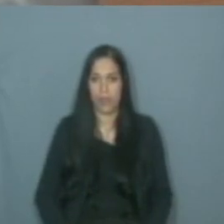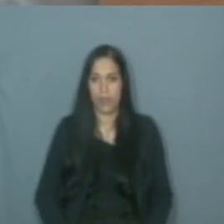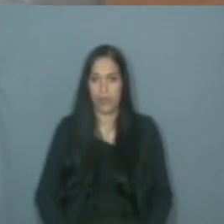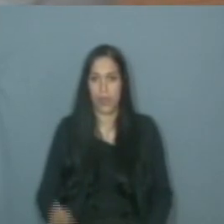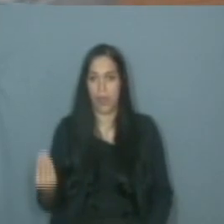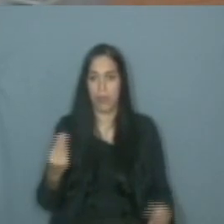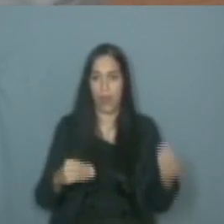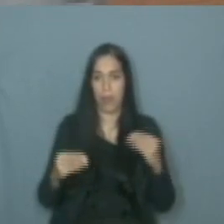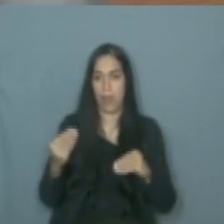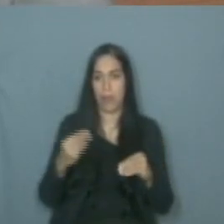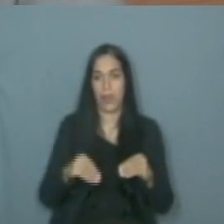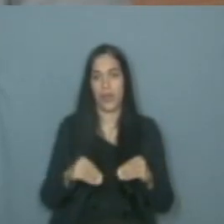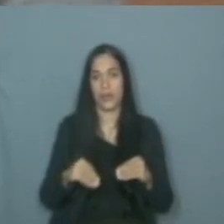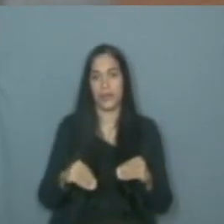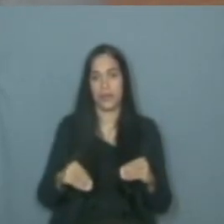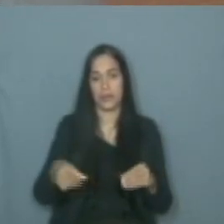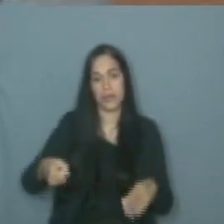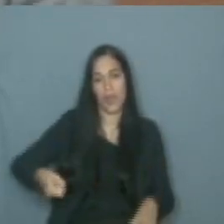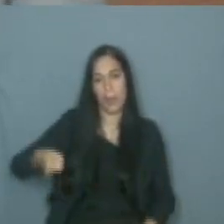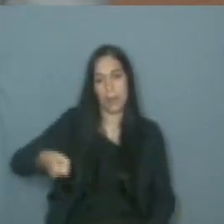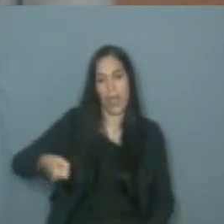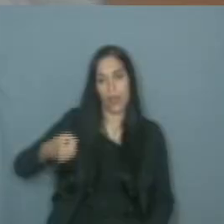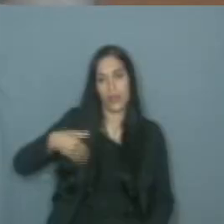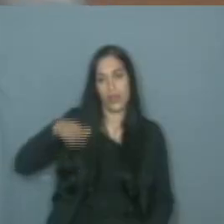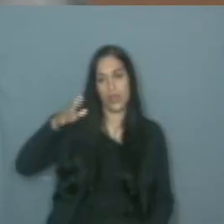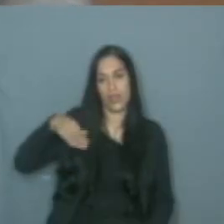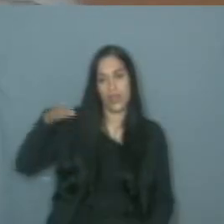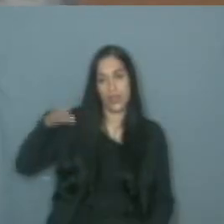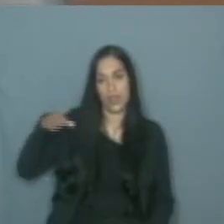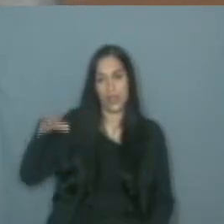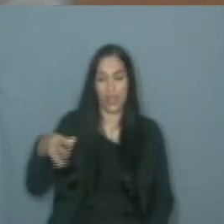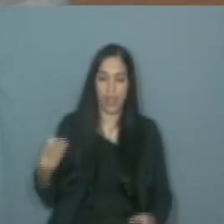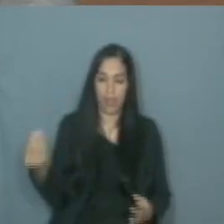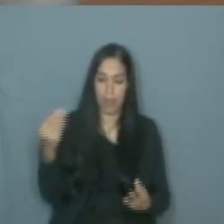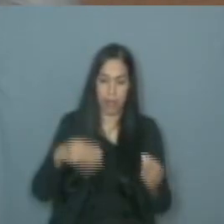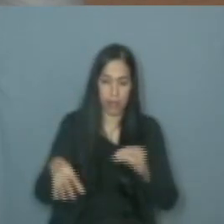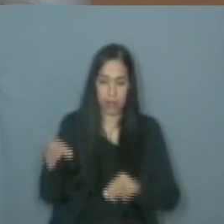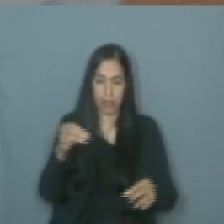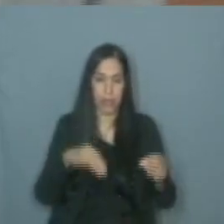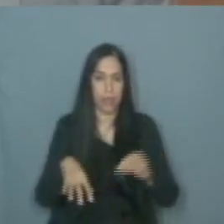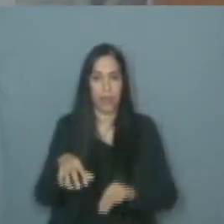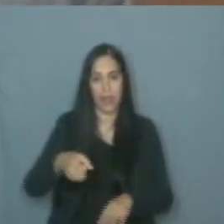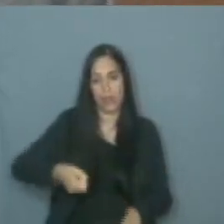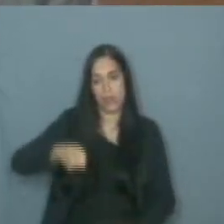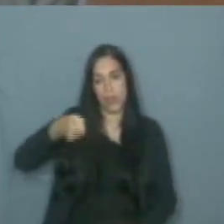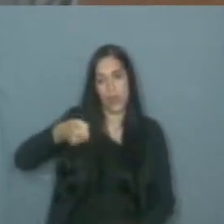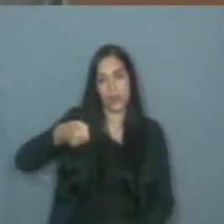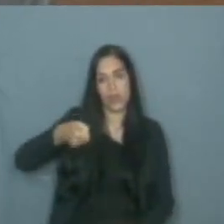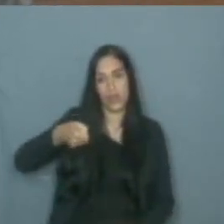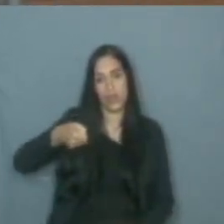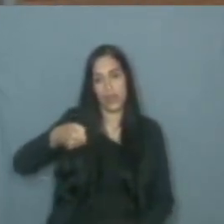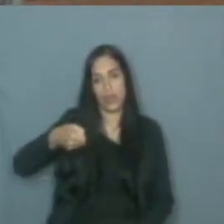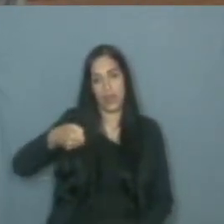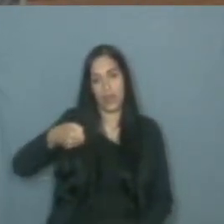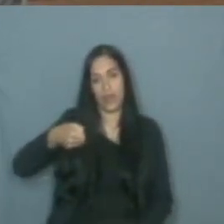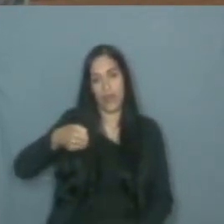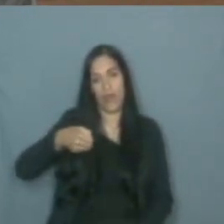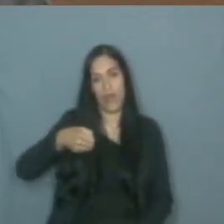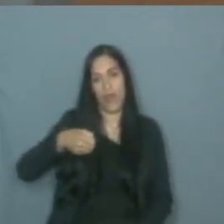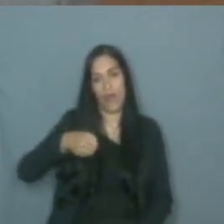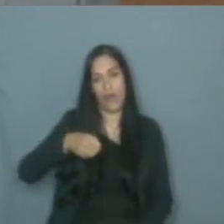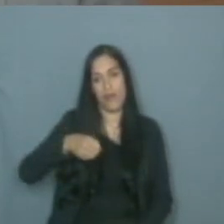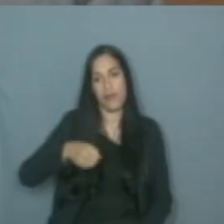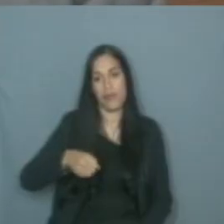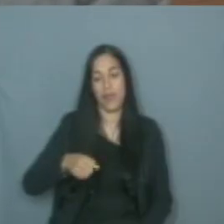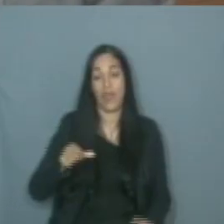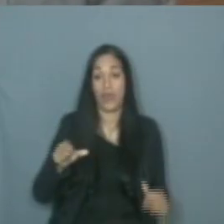não. Sabe aquele balde de tinta, que o pessoal, os pedreiros botam as coisas dentro? Assim, no chão, no chãozinho. E